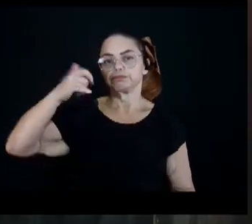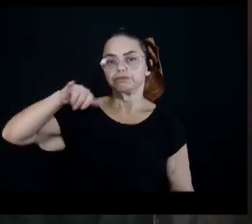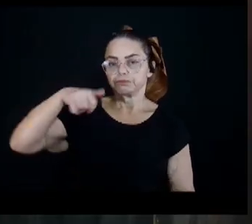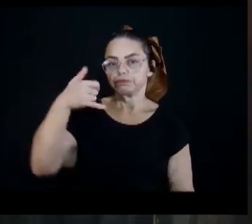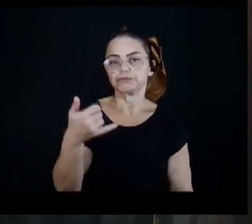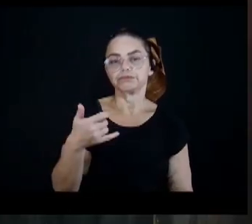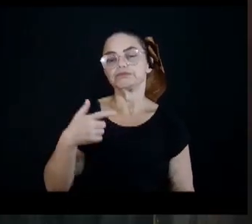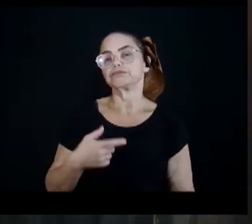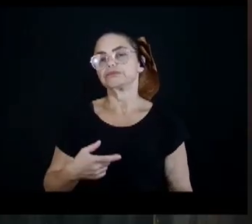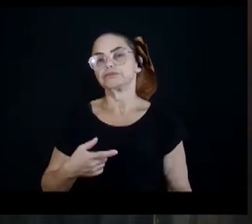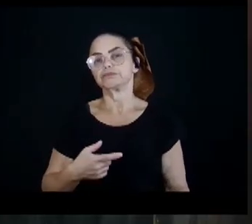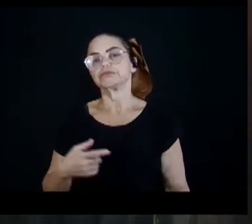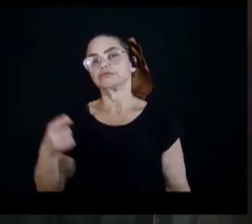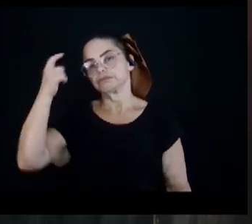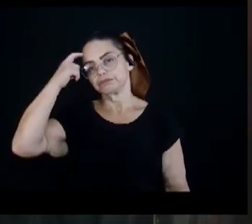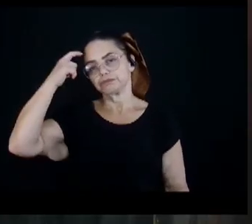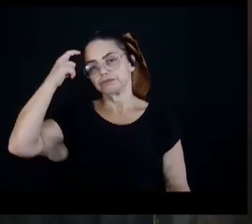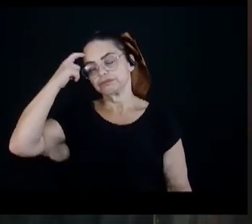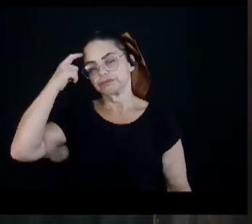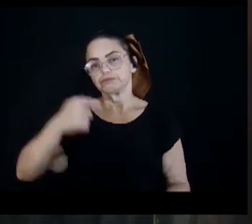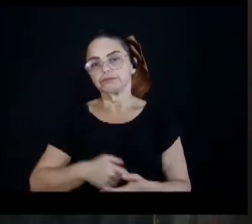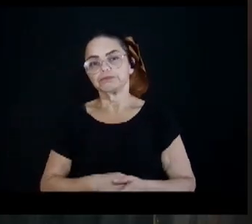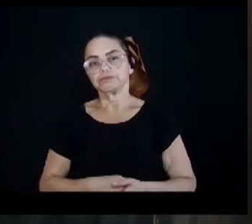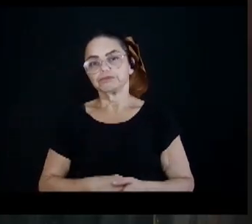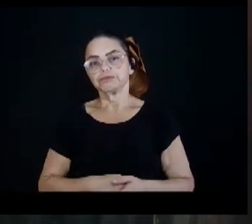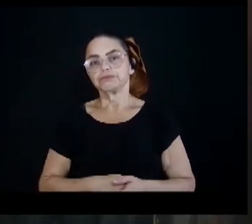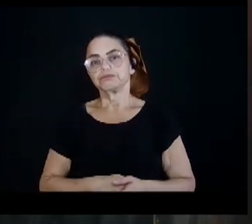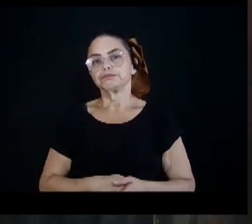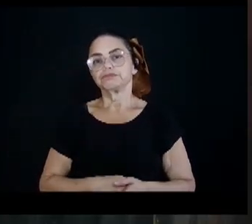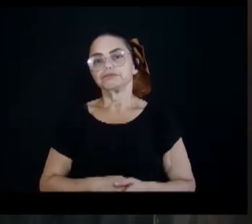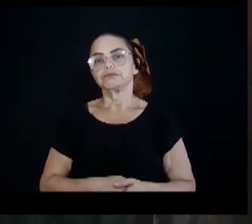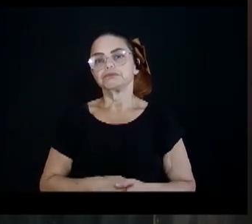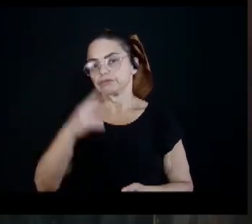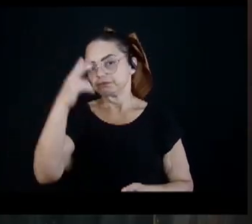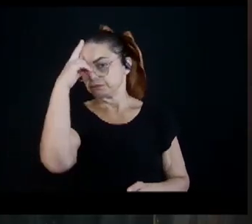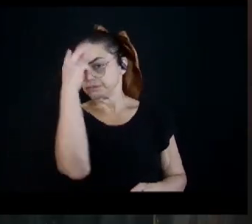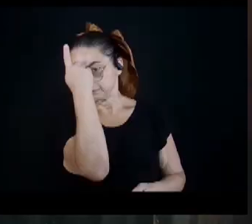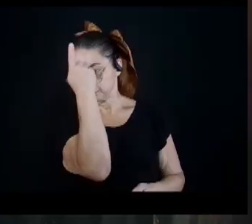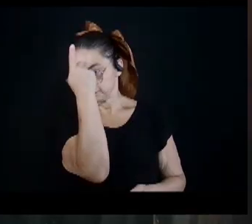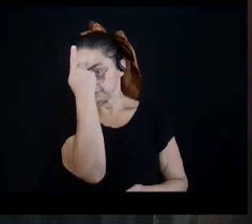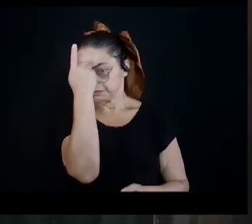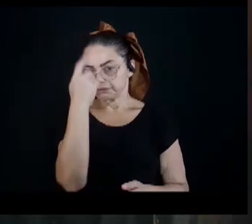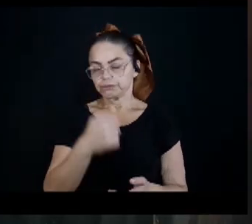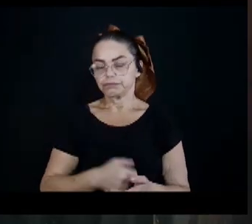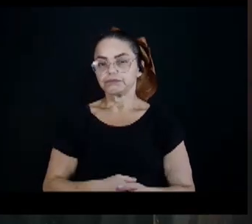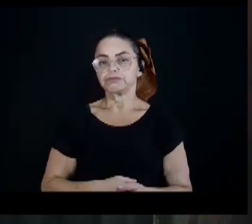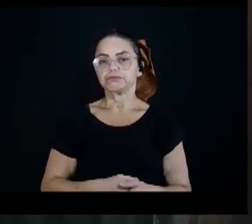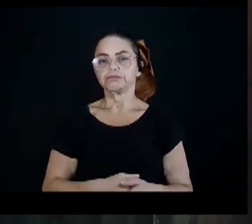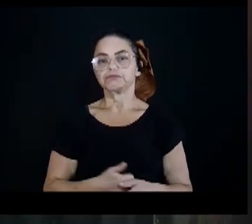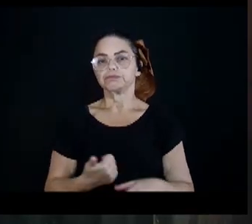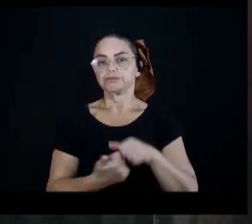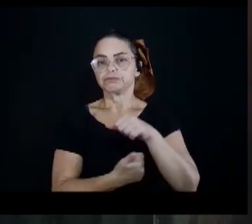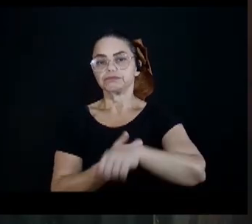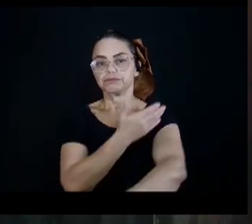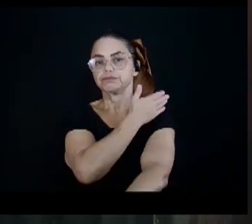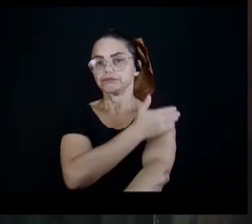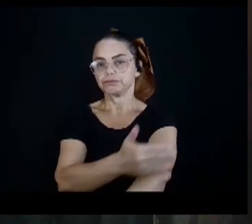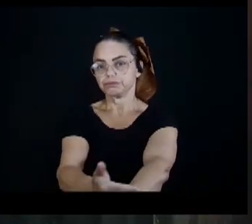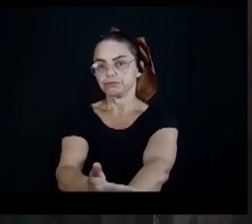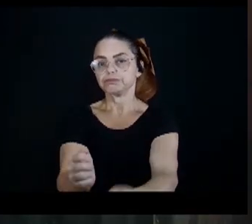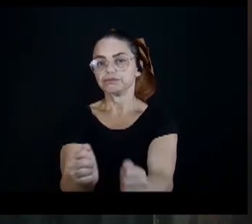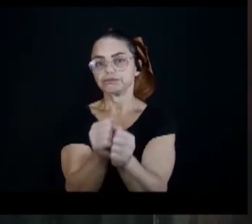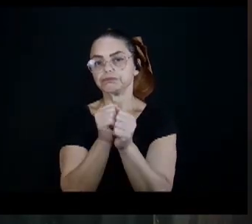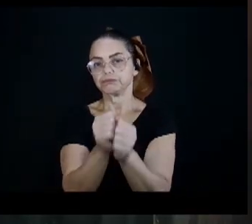pense em fazer, ou enfim, para fazer a virada de chave e mude o comportamento junto, mude o